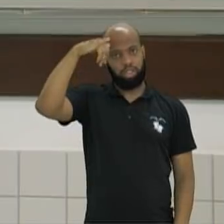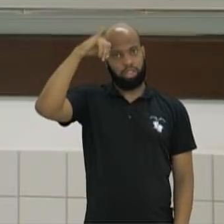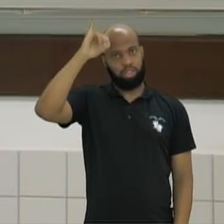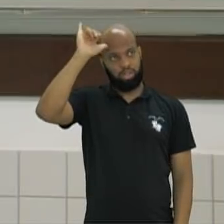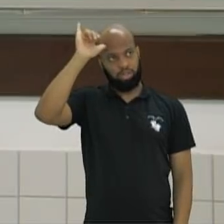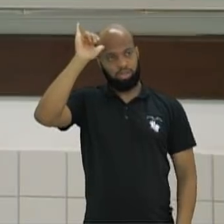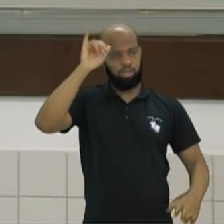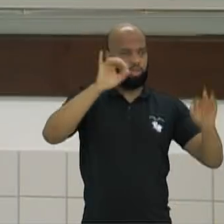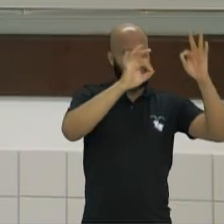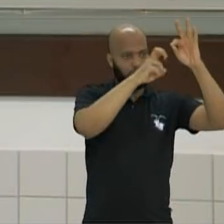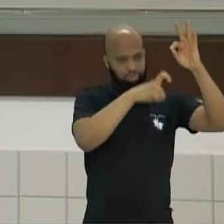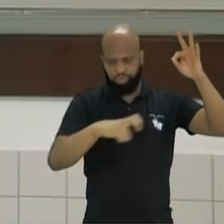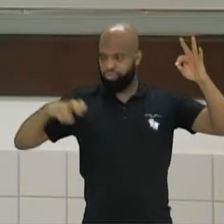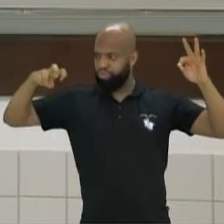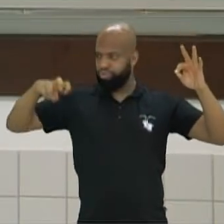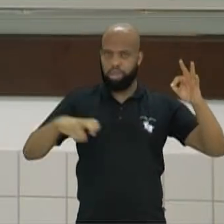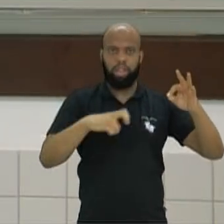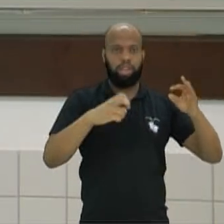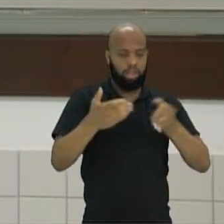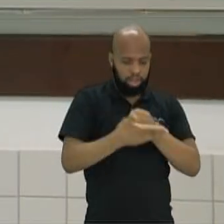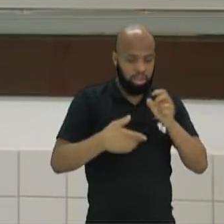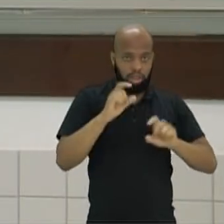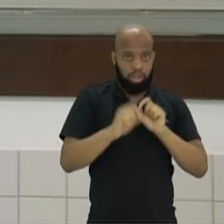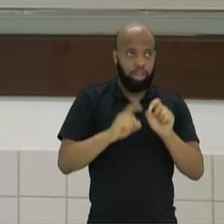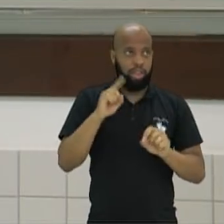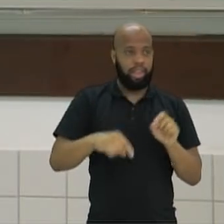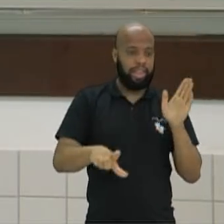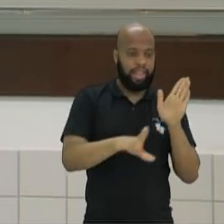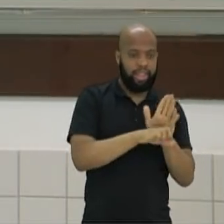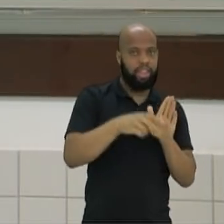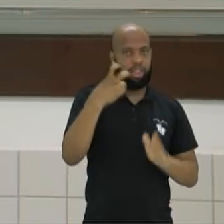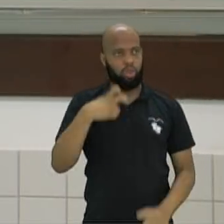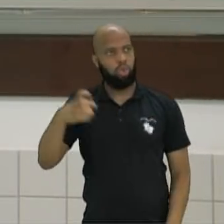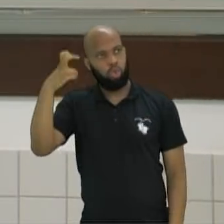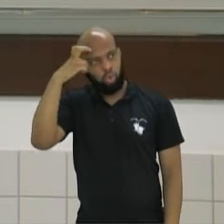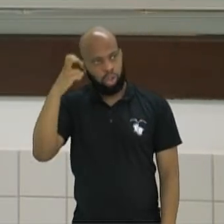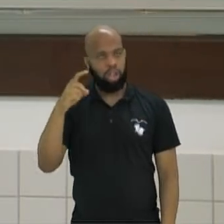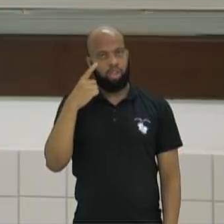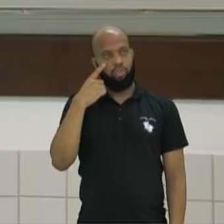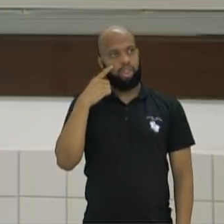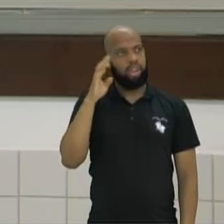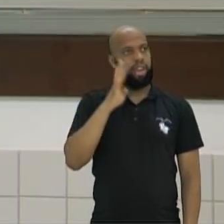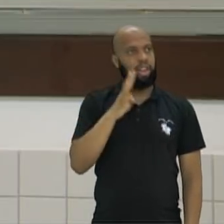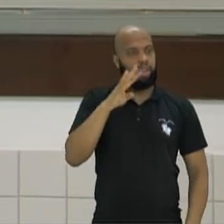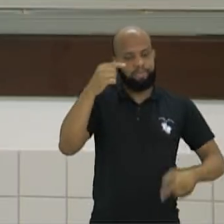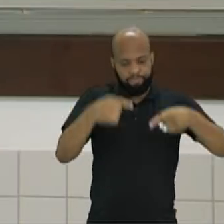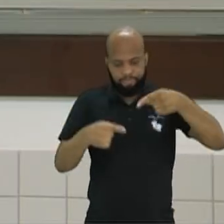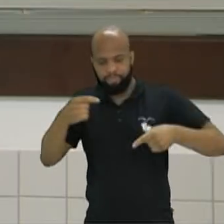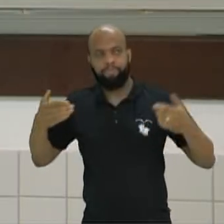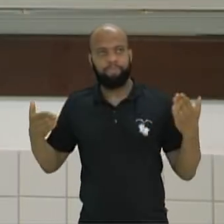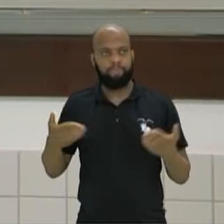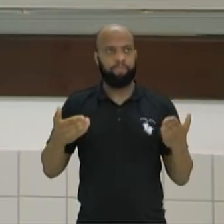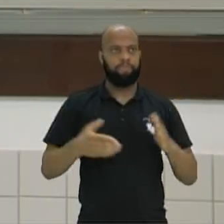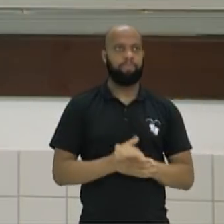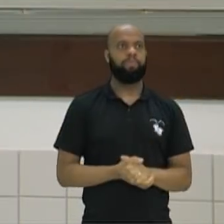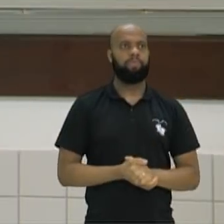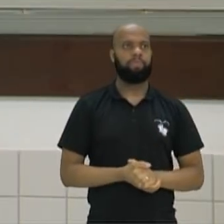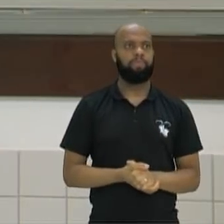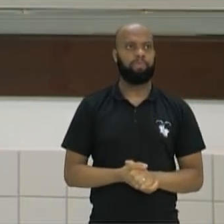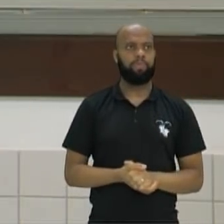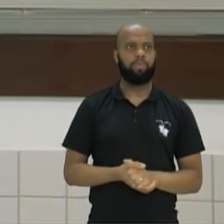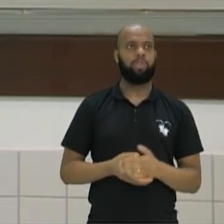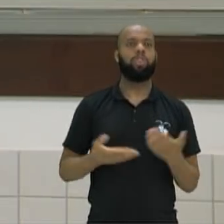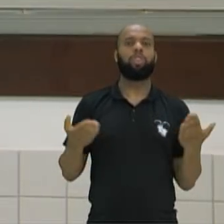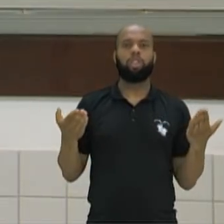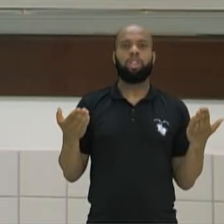passada o professor Roberto falou. Lei e cultura. Olha que dinâmica bacana para nós discutirmos aqui. Falei